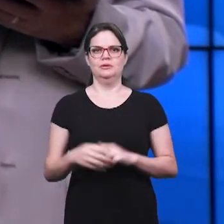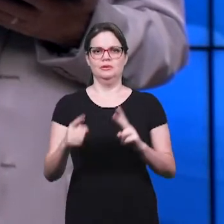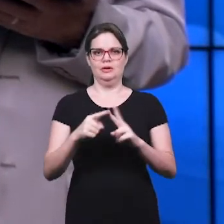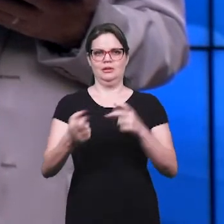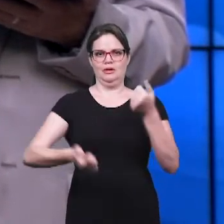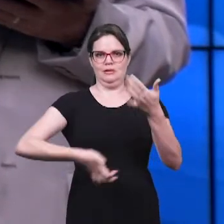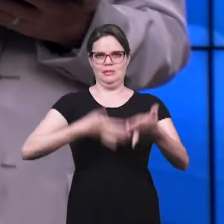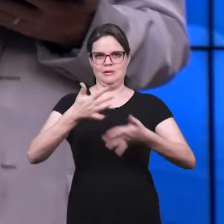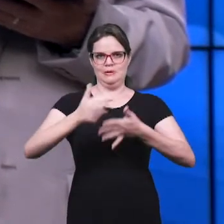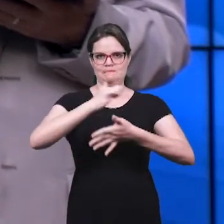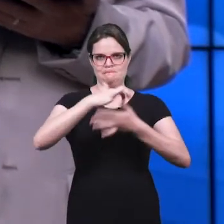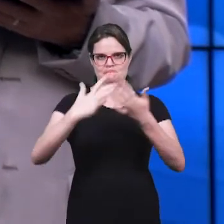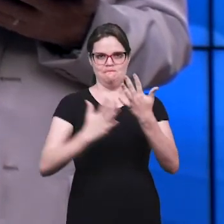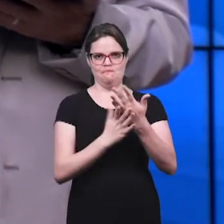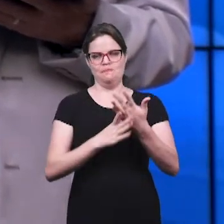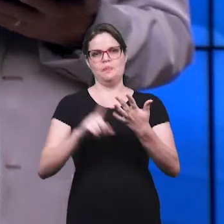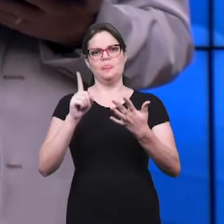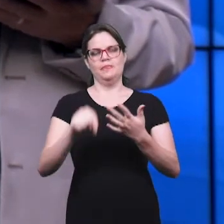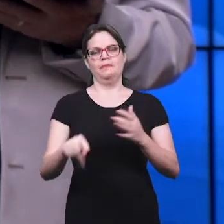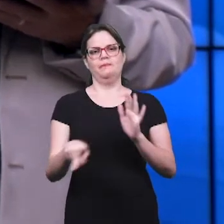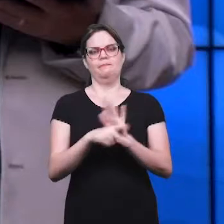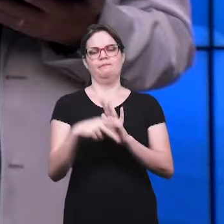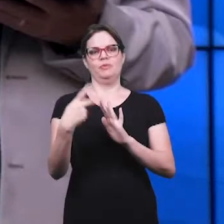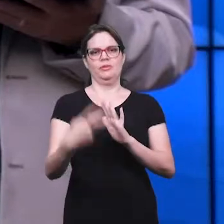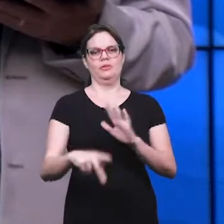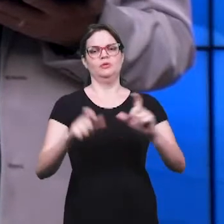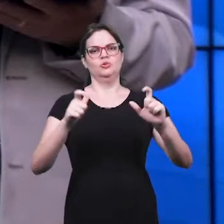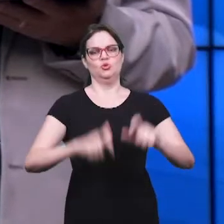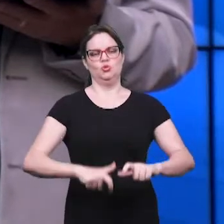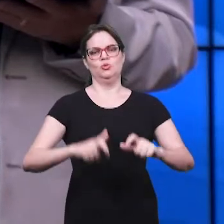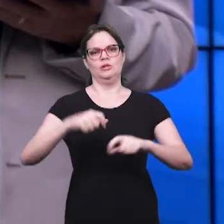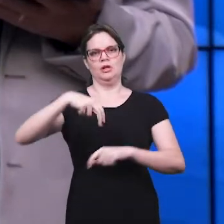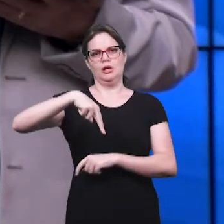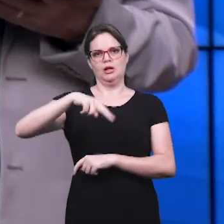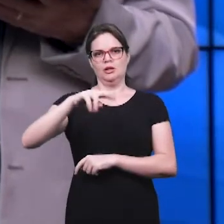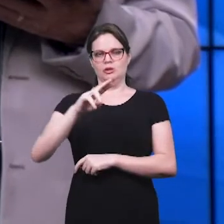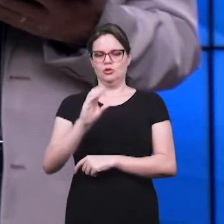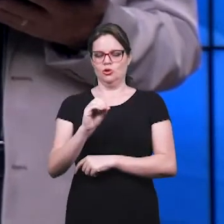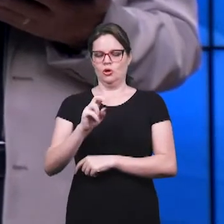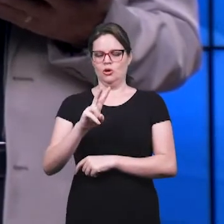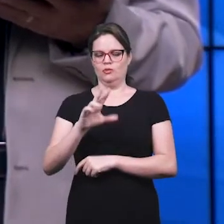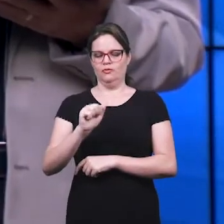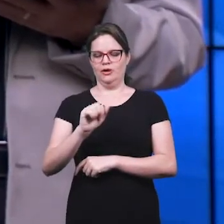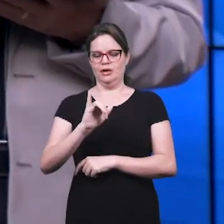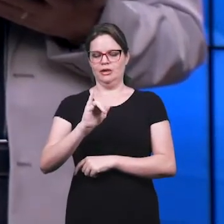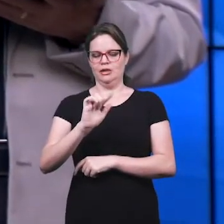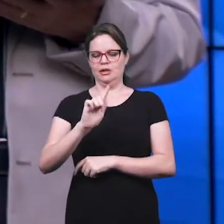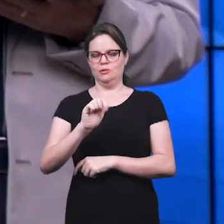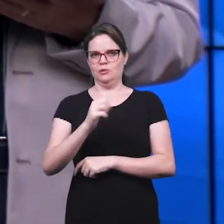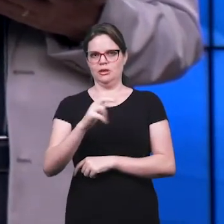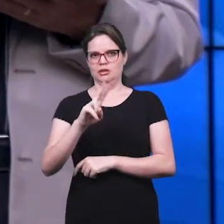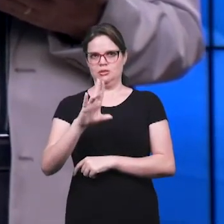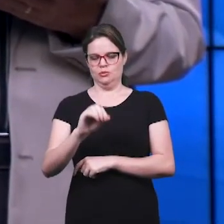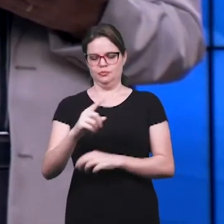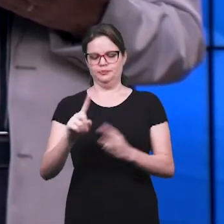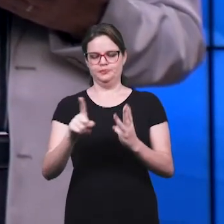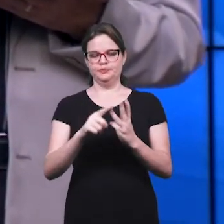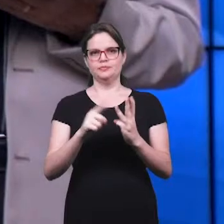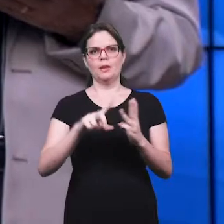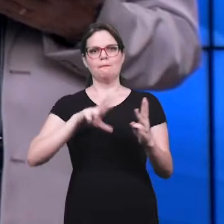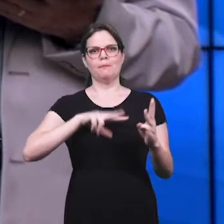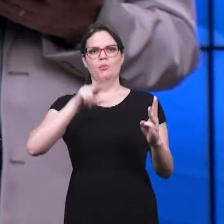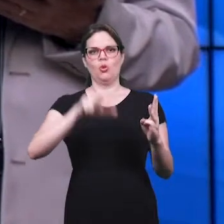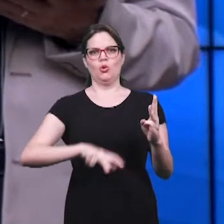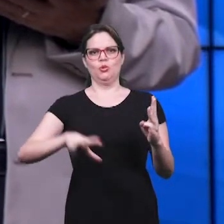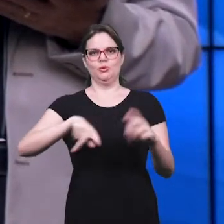em Libras. Ele é de Nova Iguaçu, lá de Nova Iguaçu. E depois vamos a Portugal, quando lá